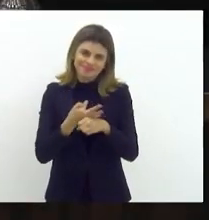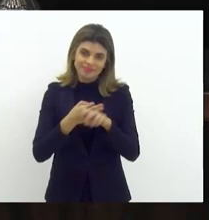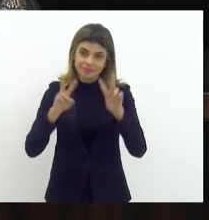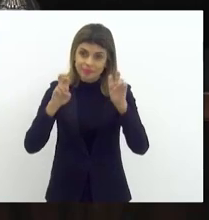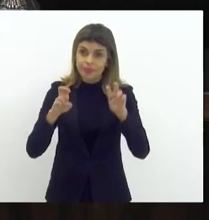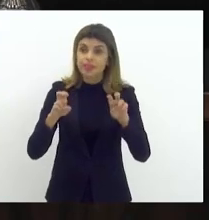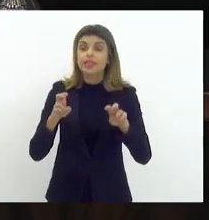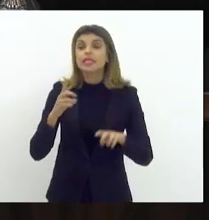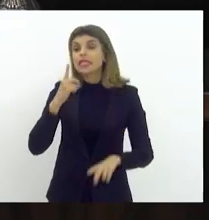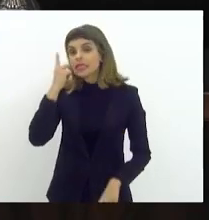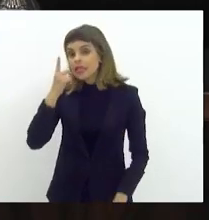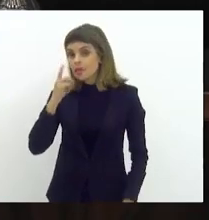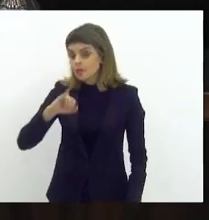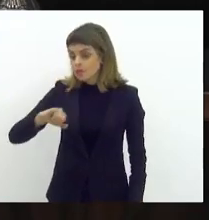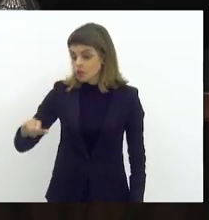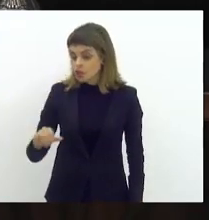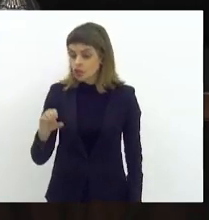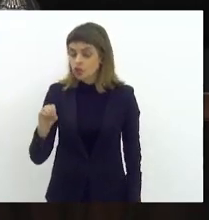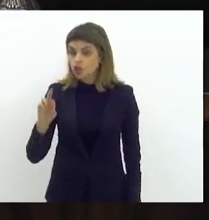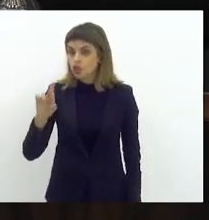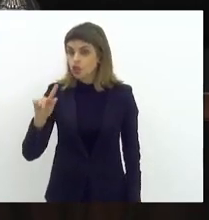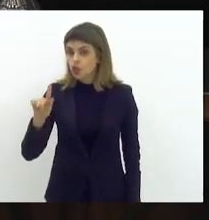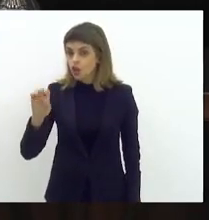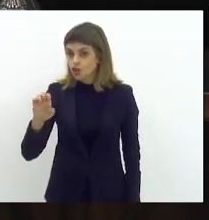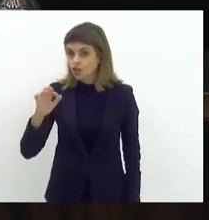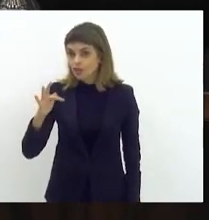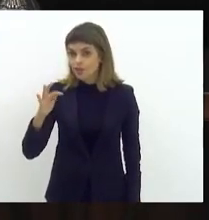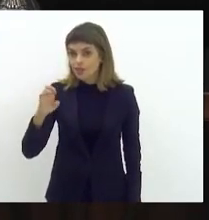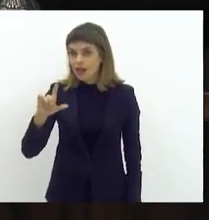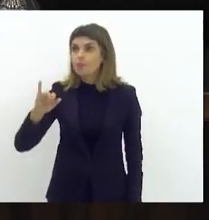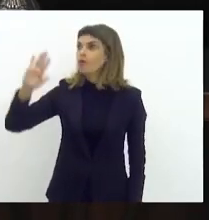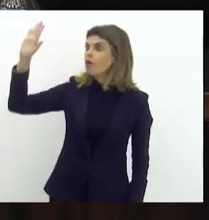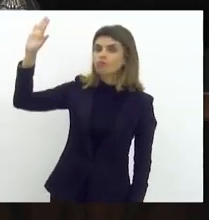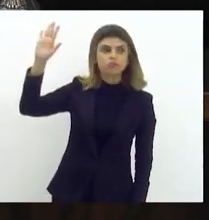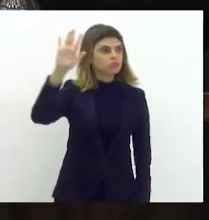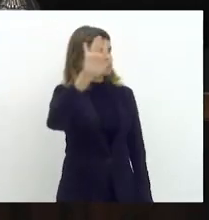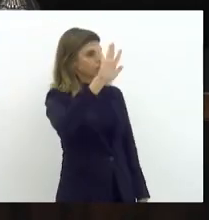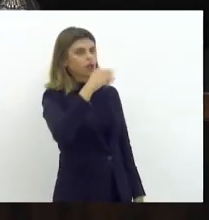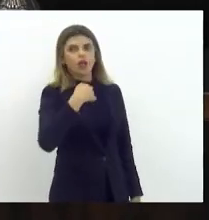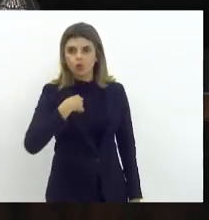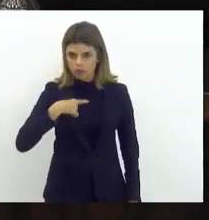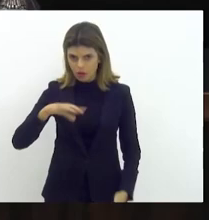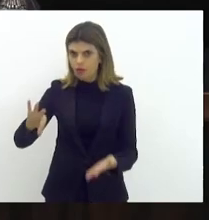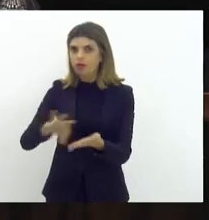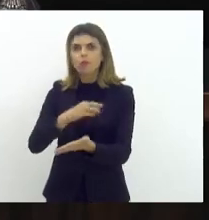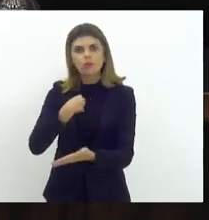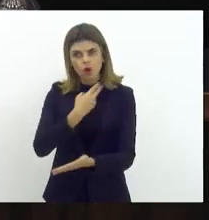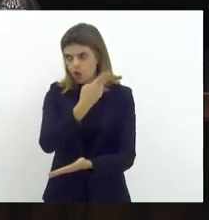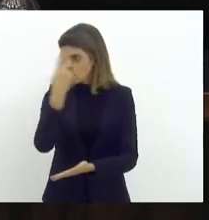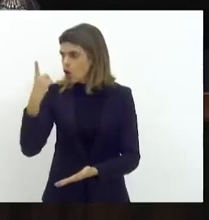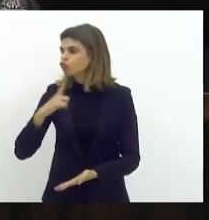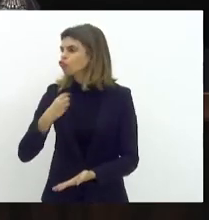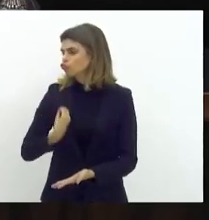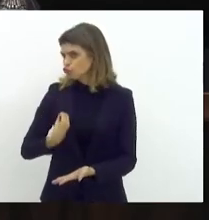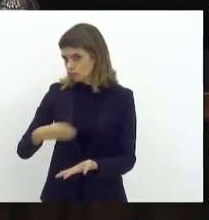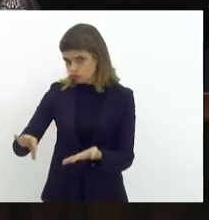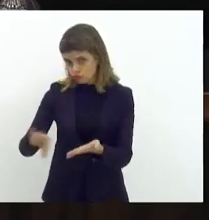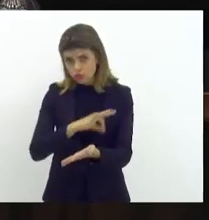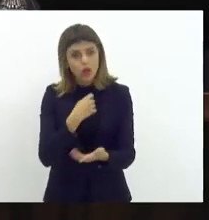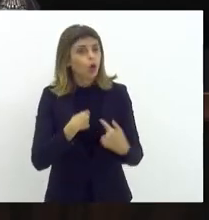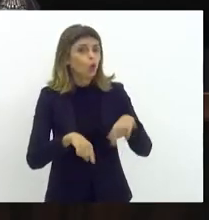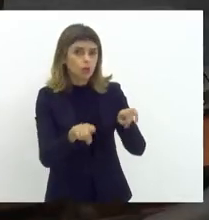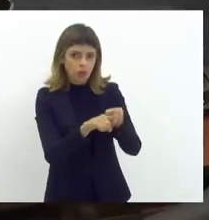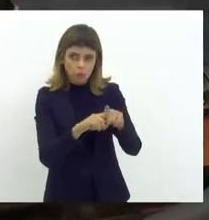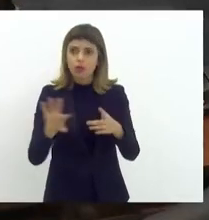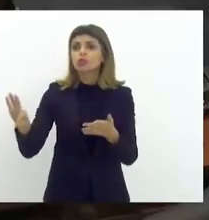Felipe Neto tava escrito não se encontra presente Opa eu tô escuta também Presidente tá escrito presidente Presidente Eu